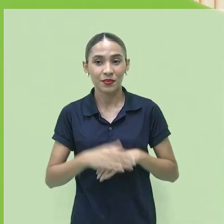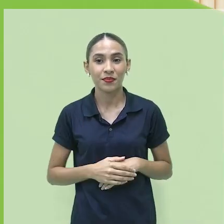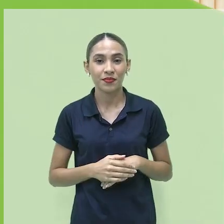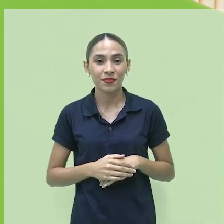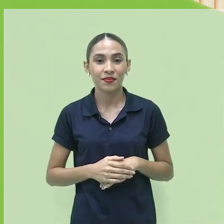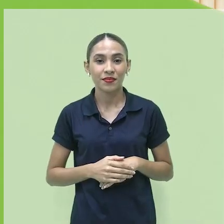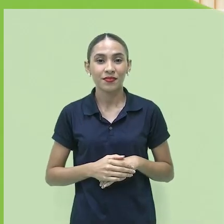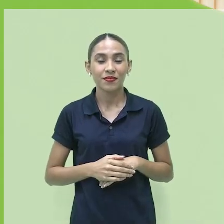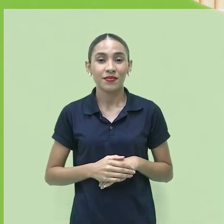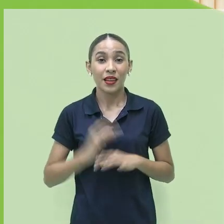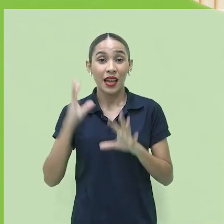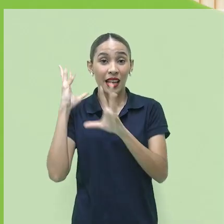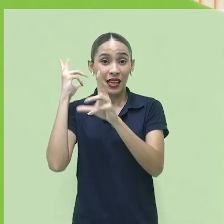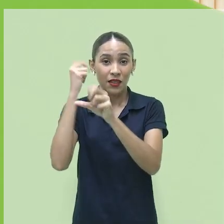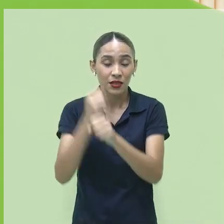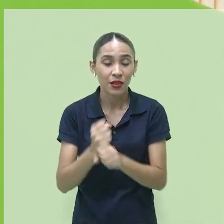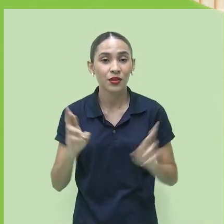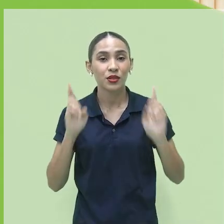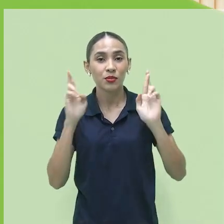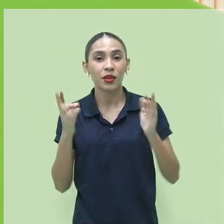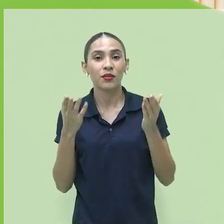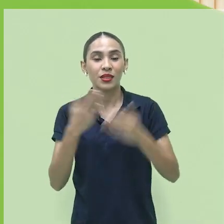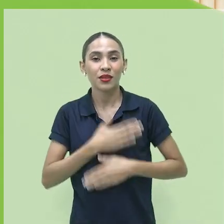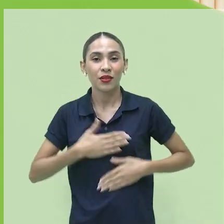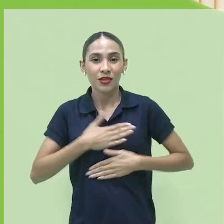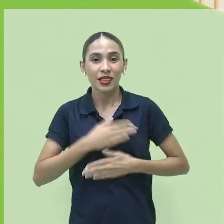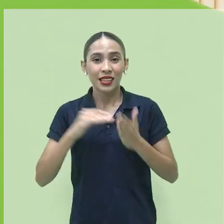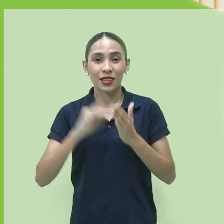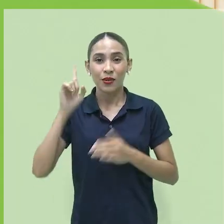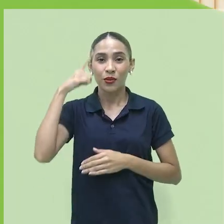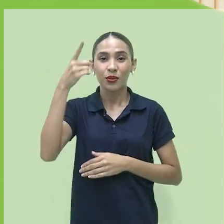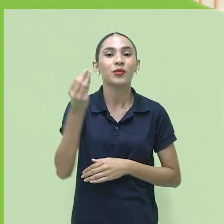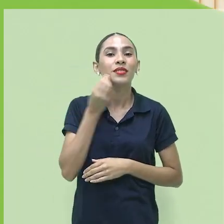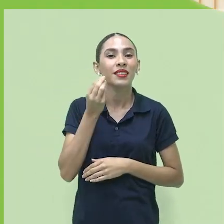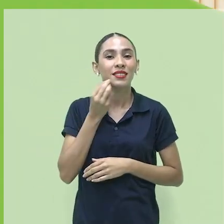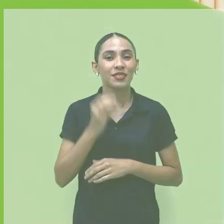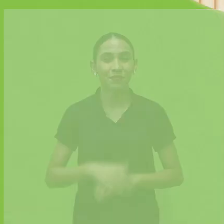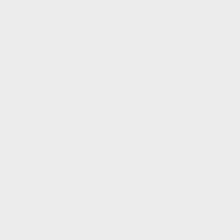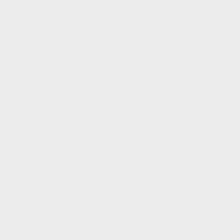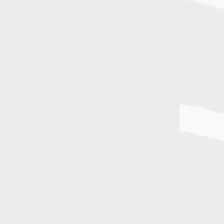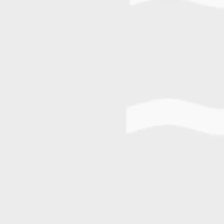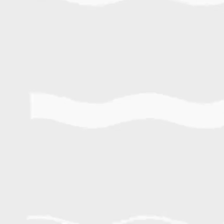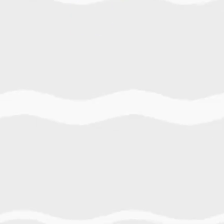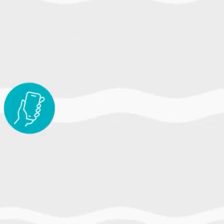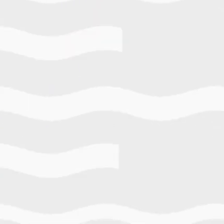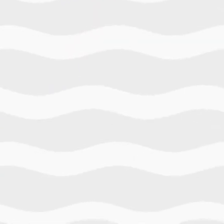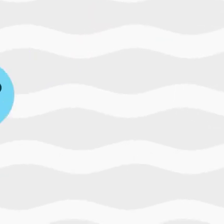Então, gente, essa foi a nossa revisão, né? Espero que vocês tenham gostado e até a próxima.